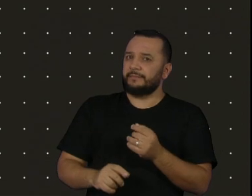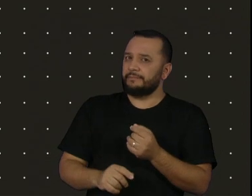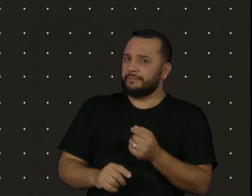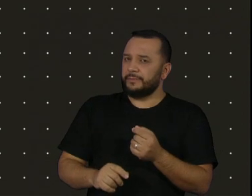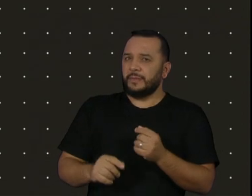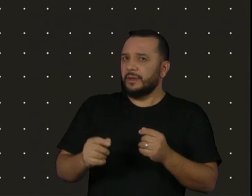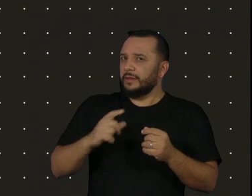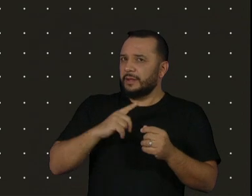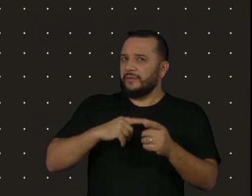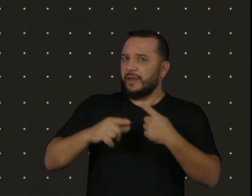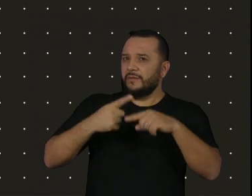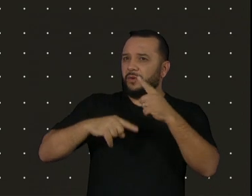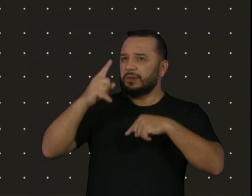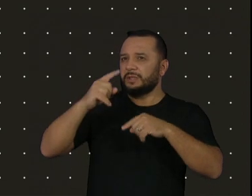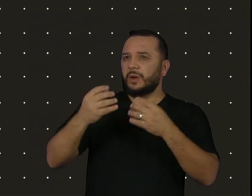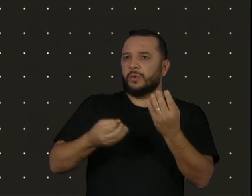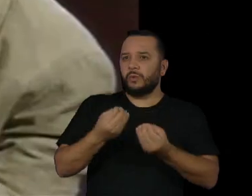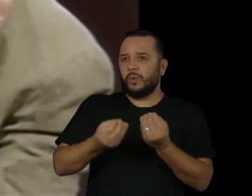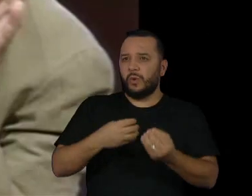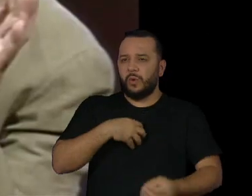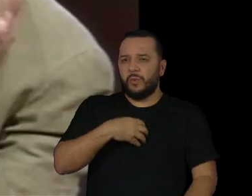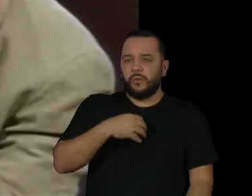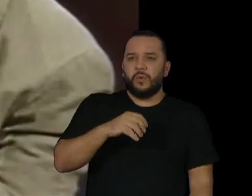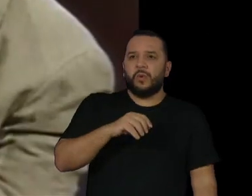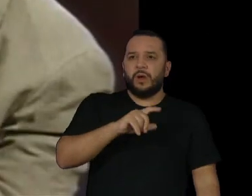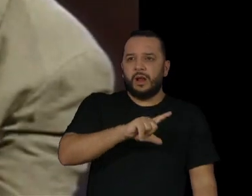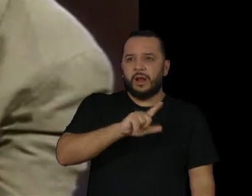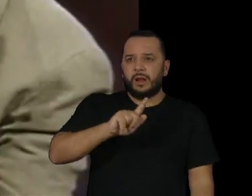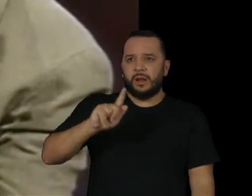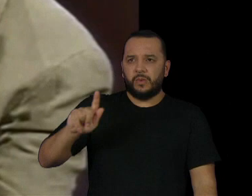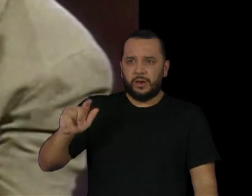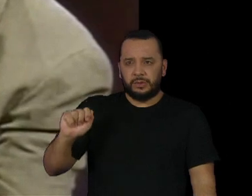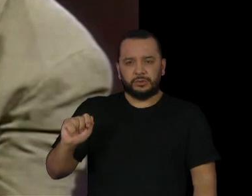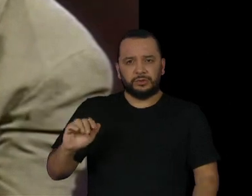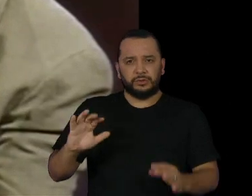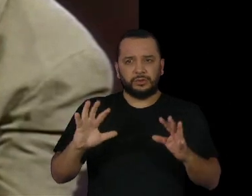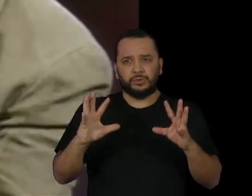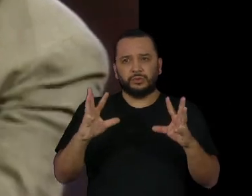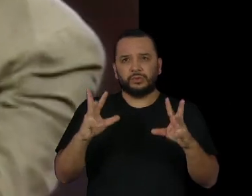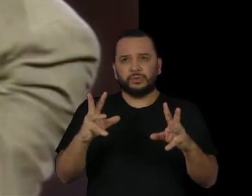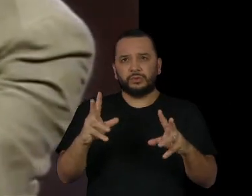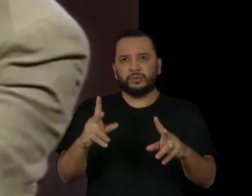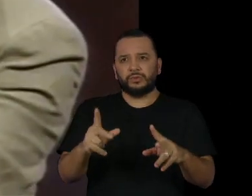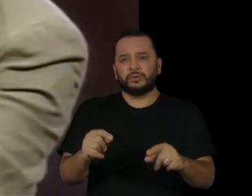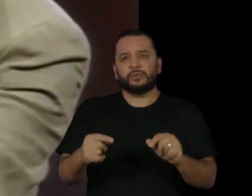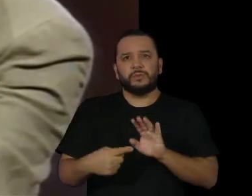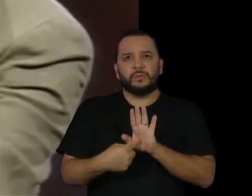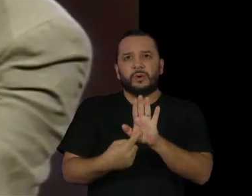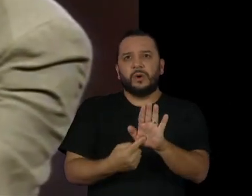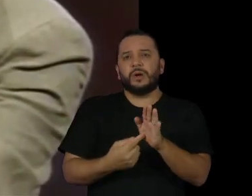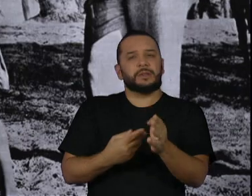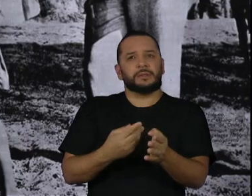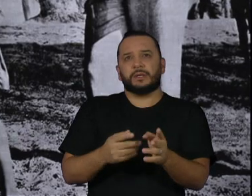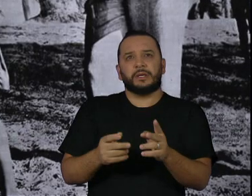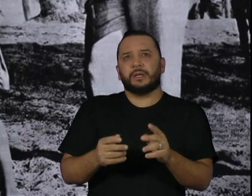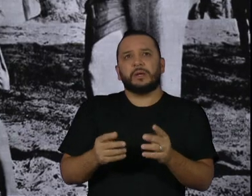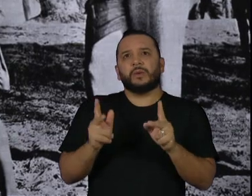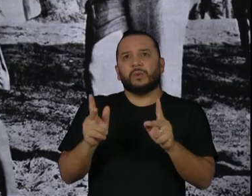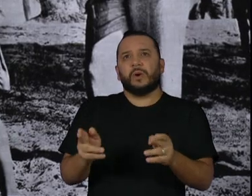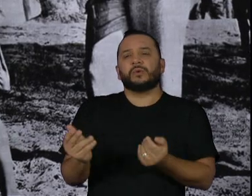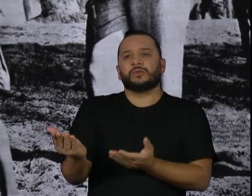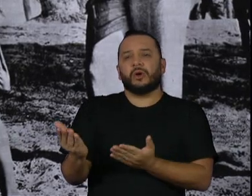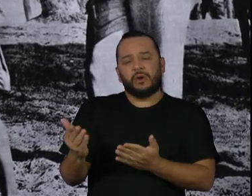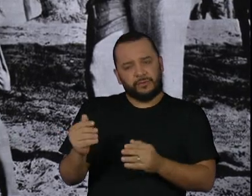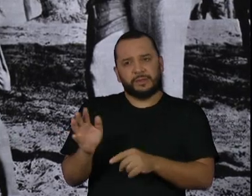a grande revolução da linguagem. Isso tudo vai aparecer com os jovens do cinema novo.